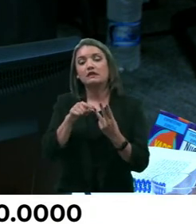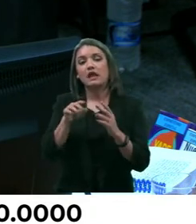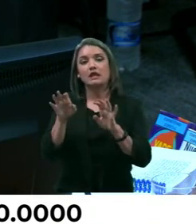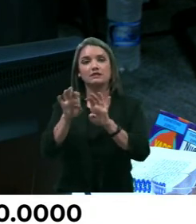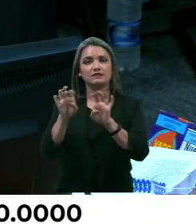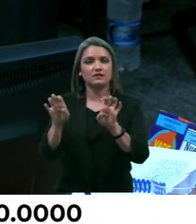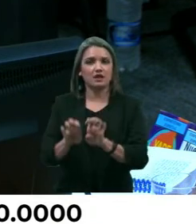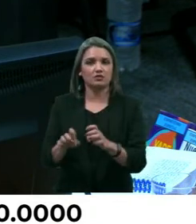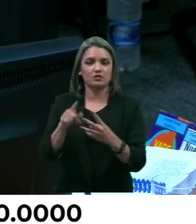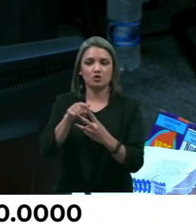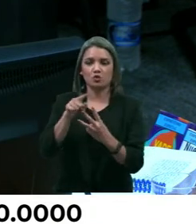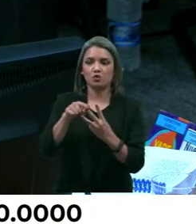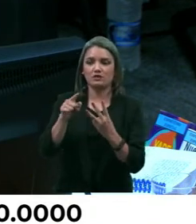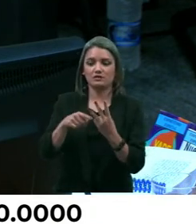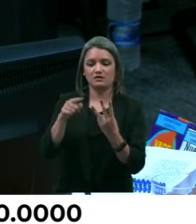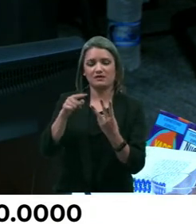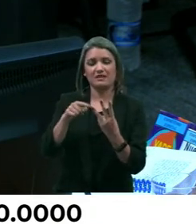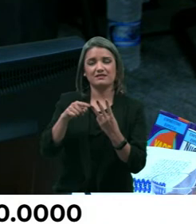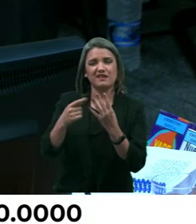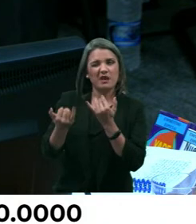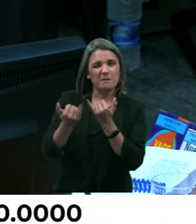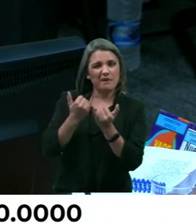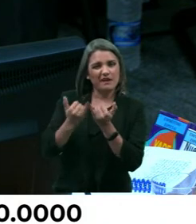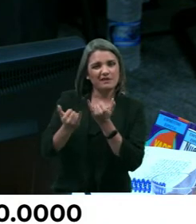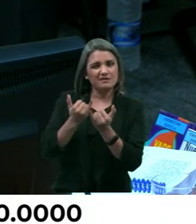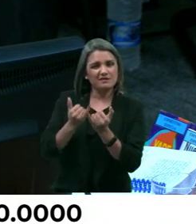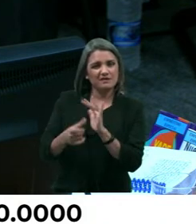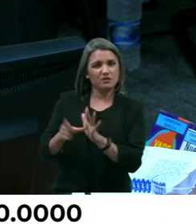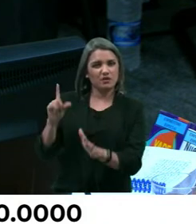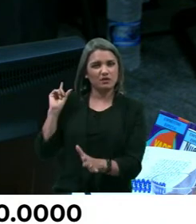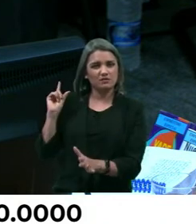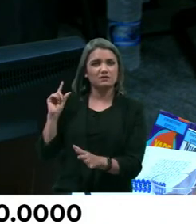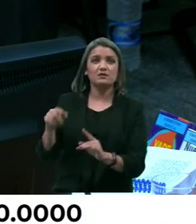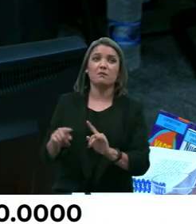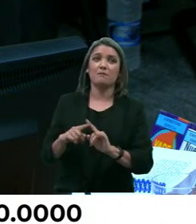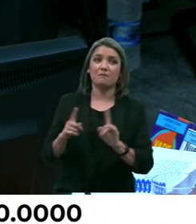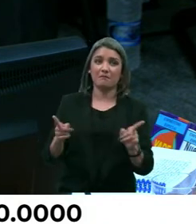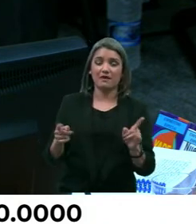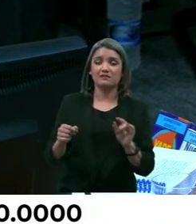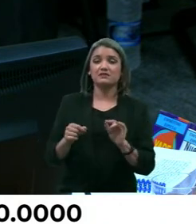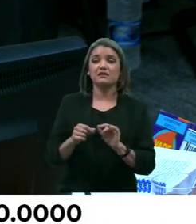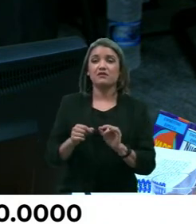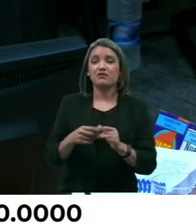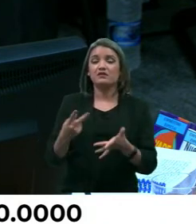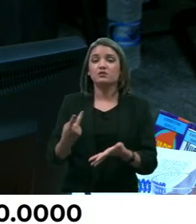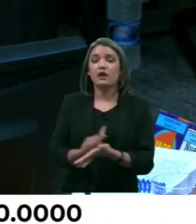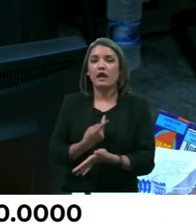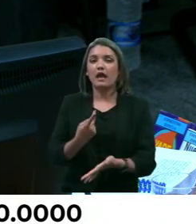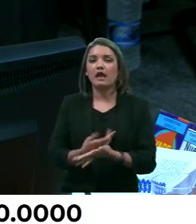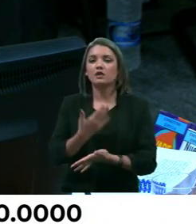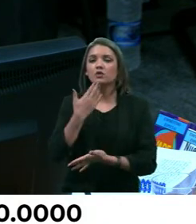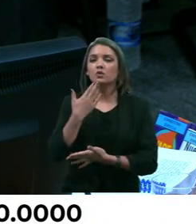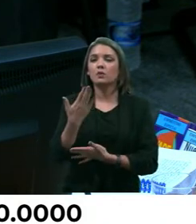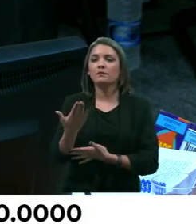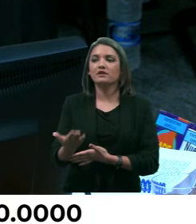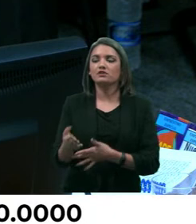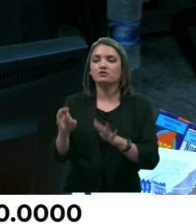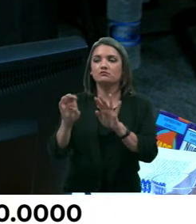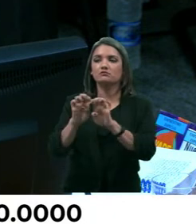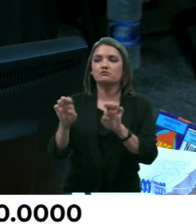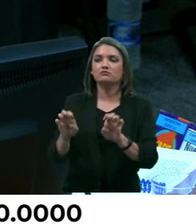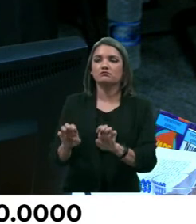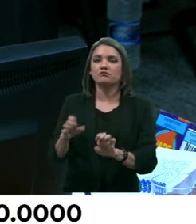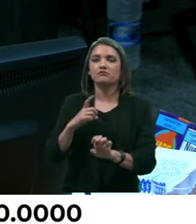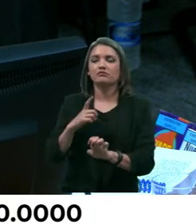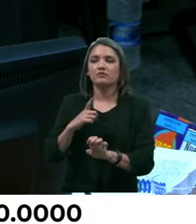estátua muito semelhante à anterior, o que levou a erro na solicitação da peça e na manutenção de posse sobre